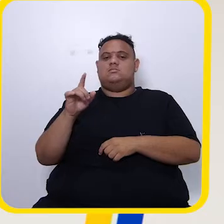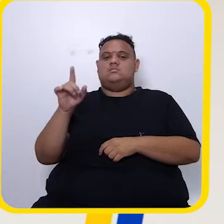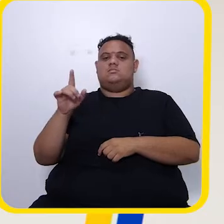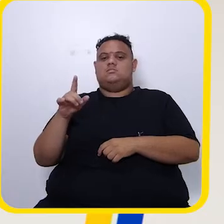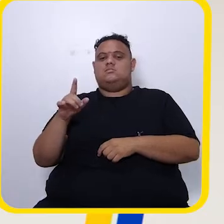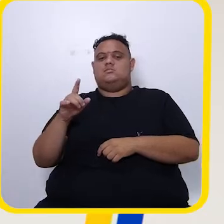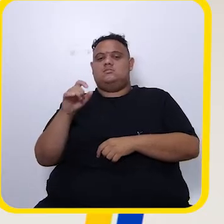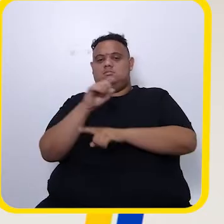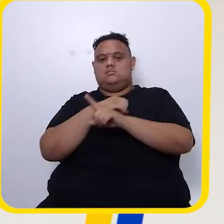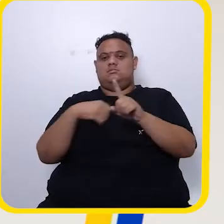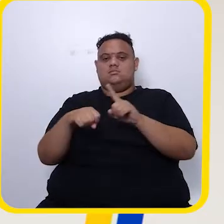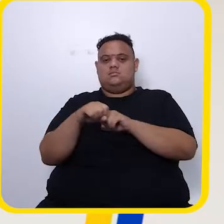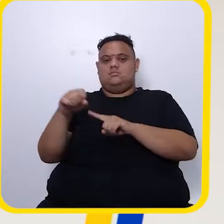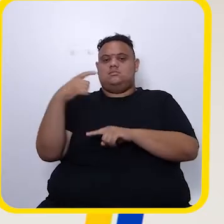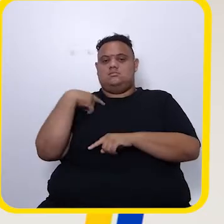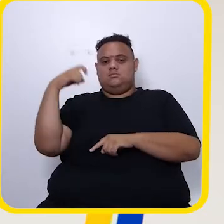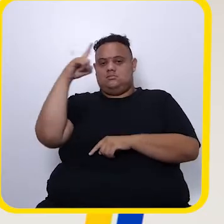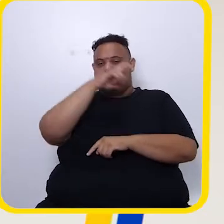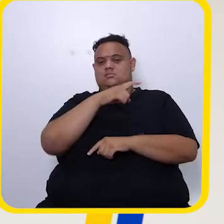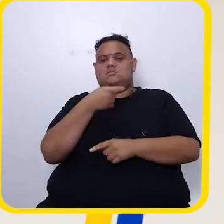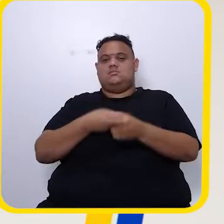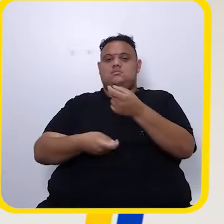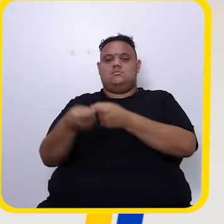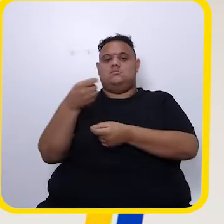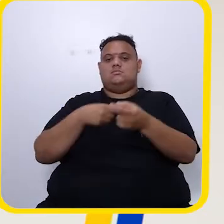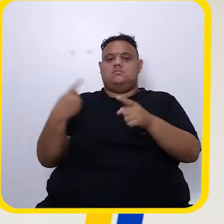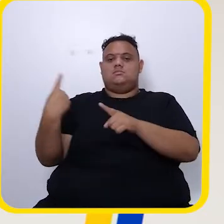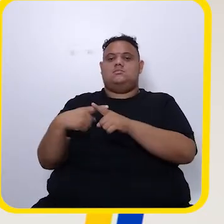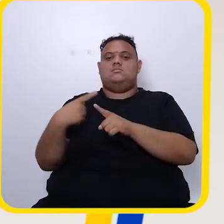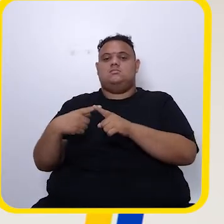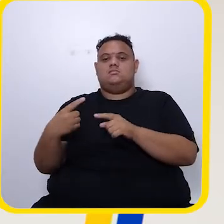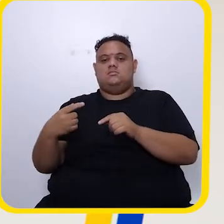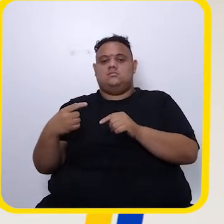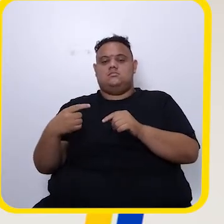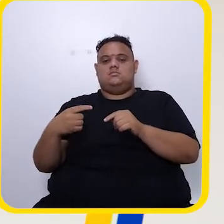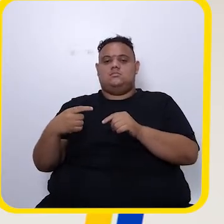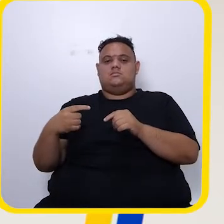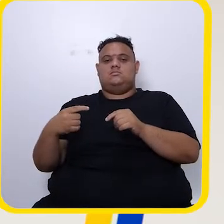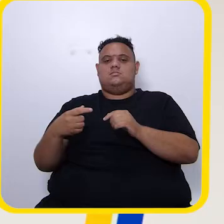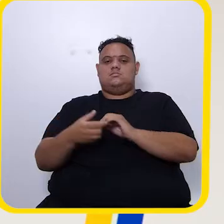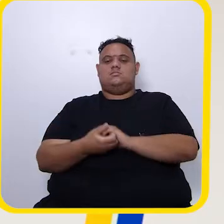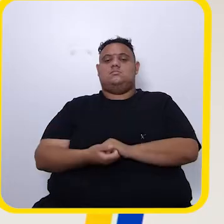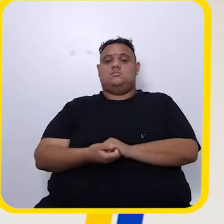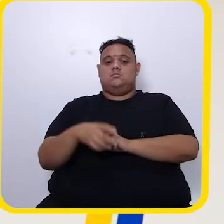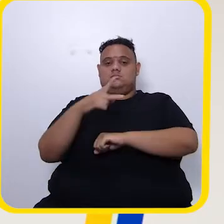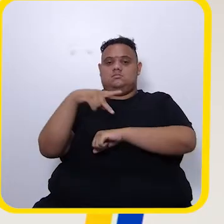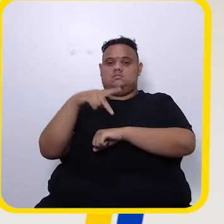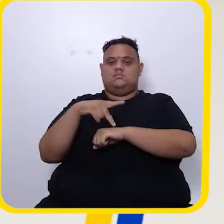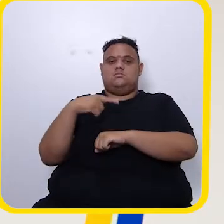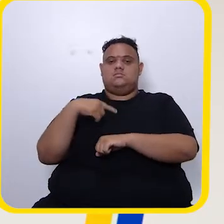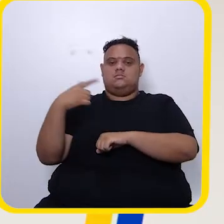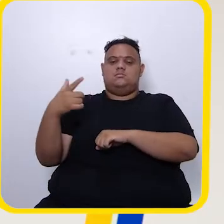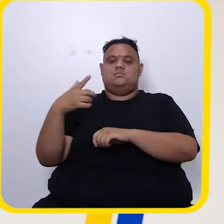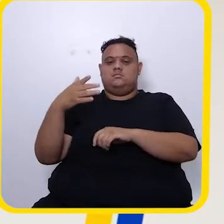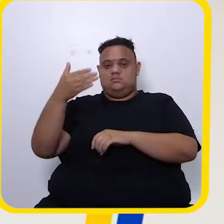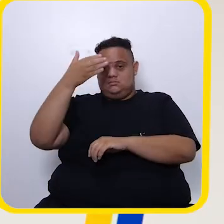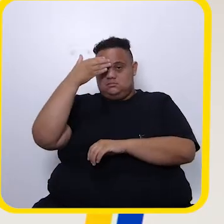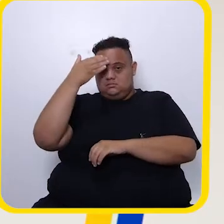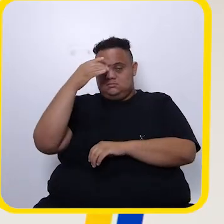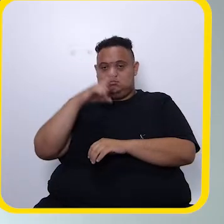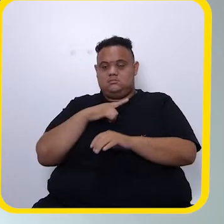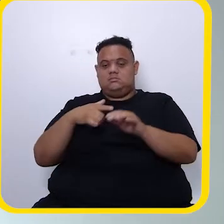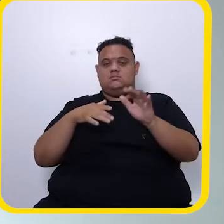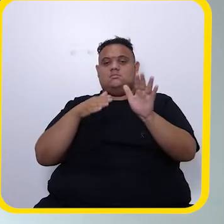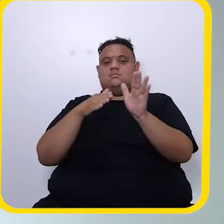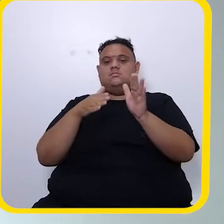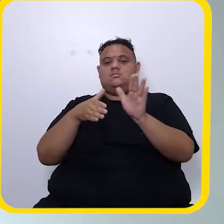esses progressos sociais e as dificuldades econômicas. Por que isso? Enquanto o país Cuba, né, tinha ajuda